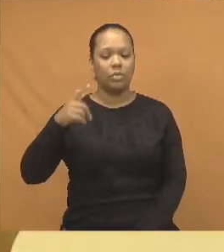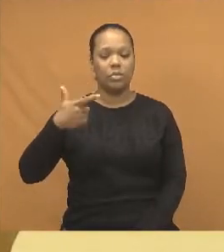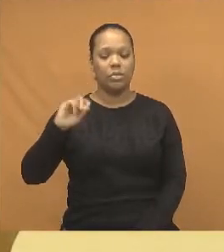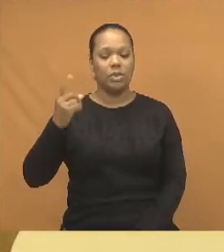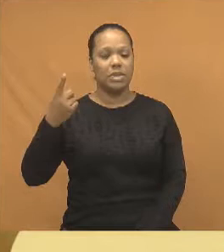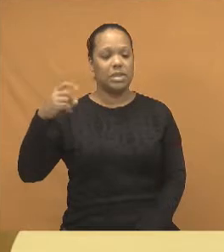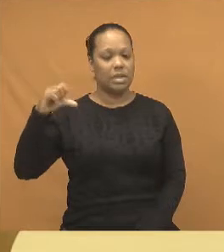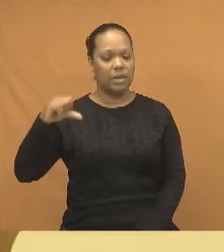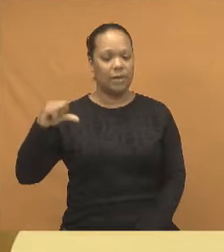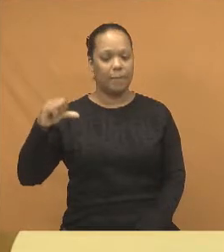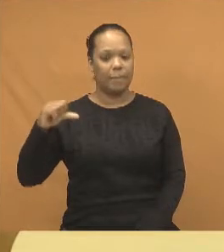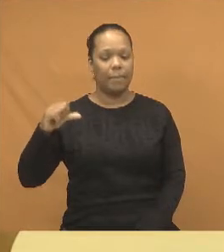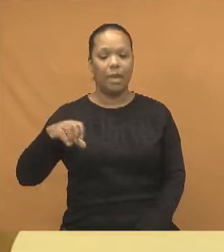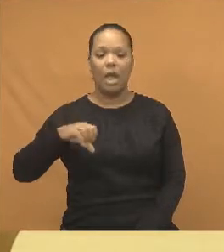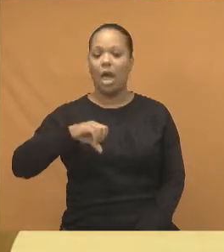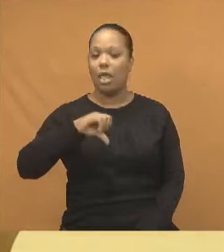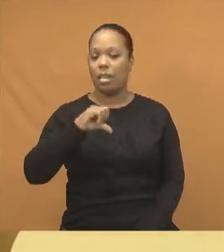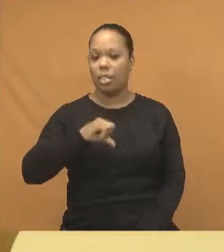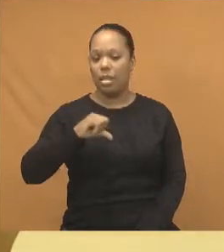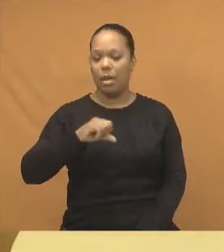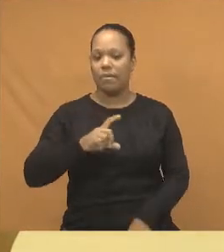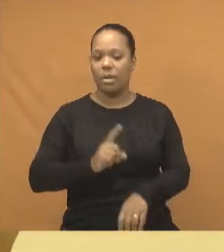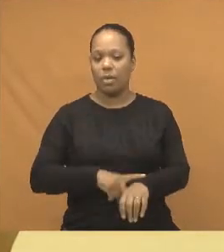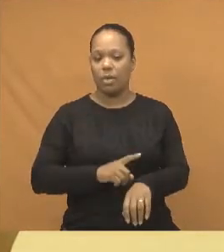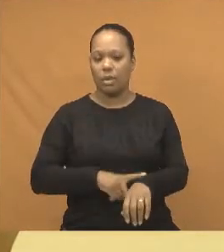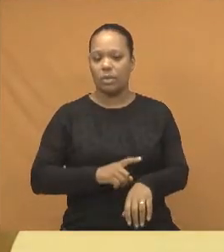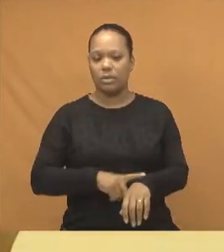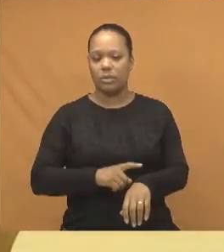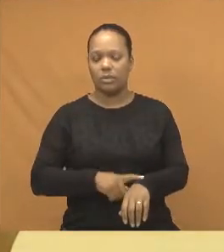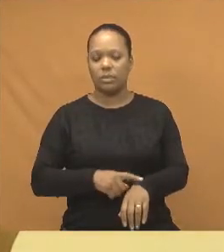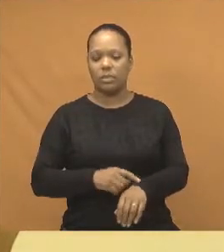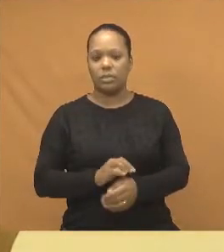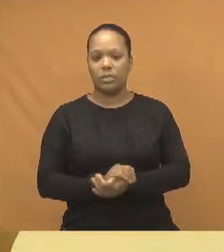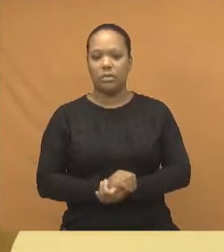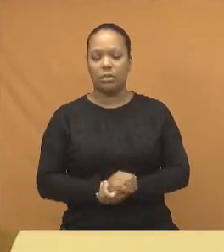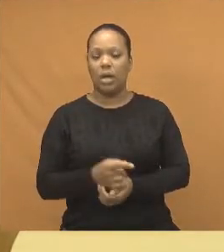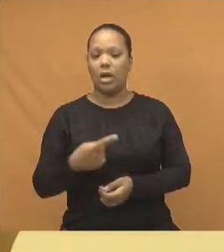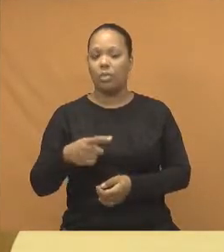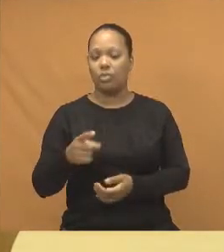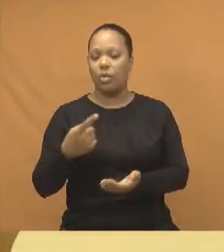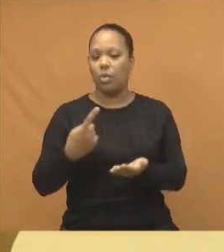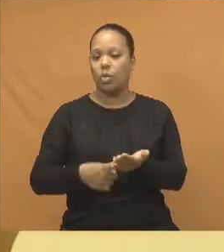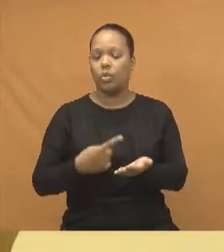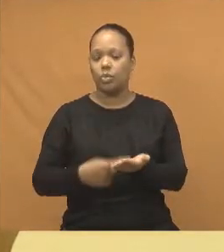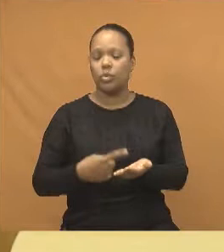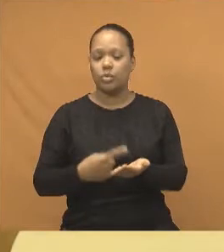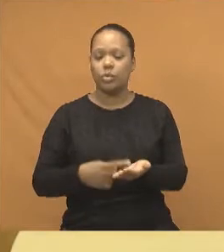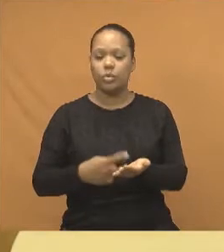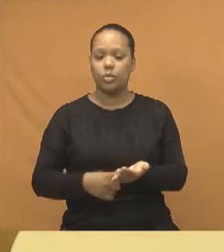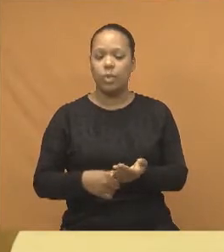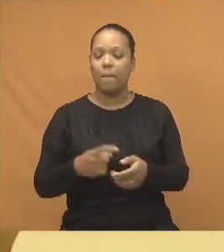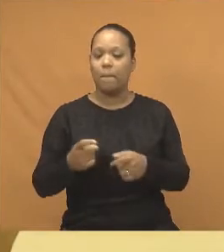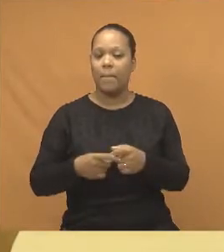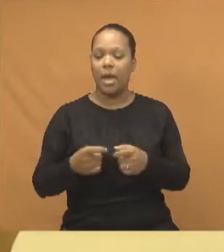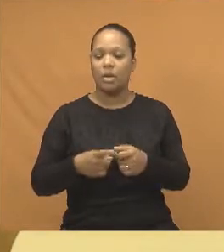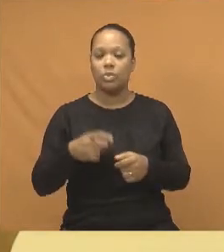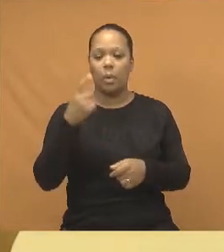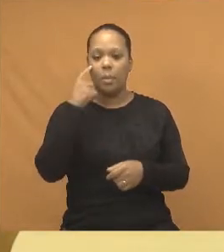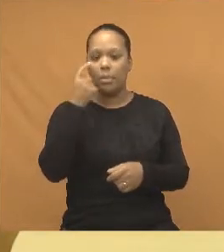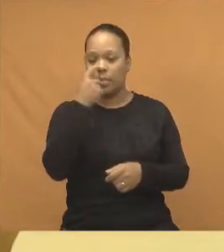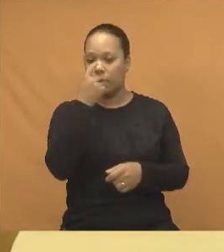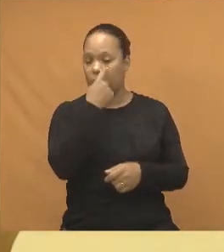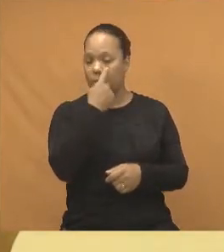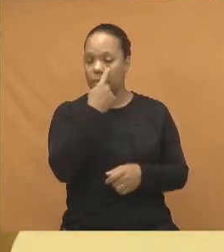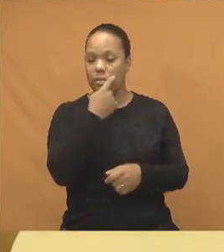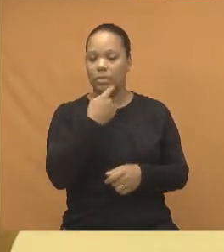25/4/2019, às 9 horas, eu estava com a consulta marcada no Parque Minha Lua para passar